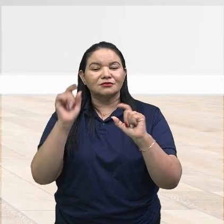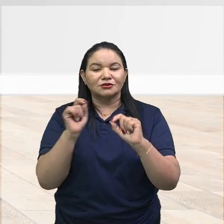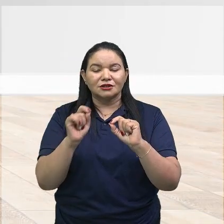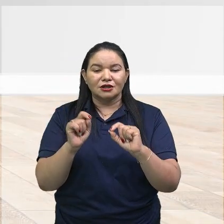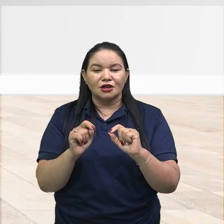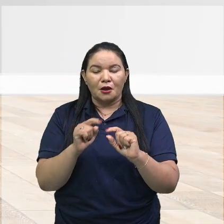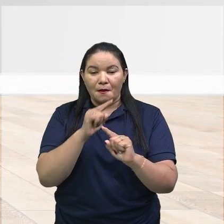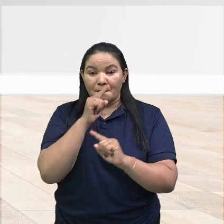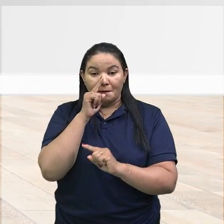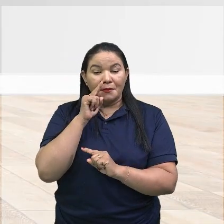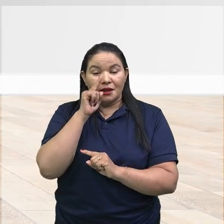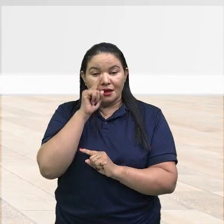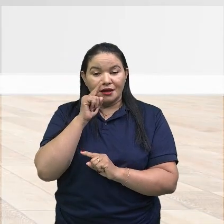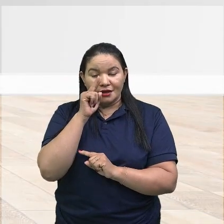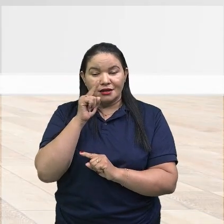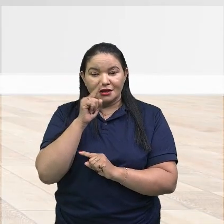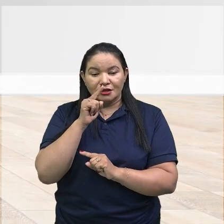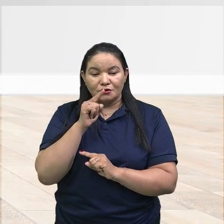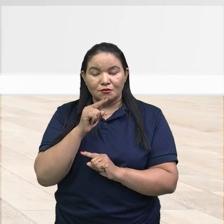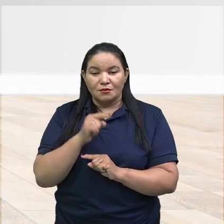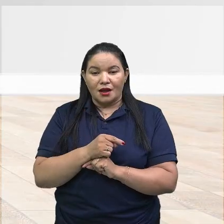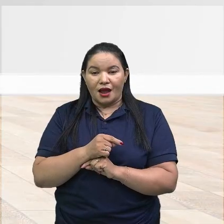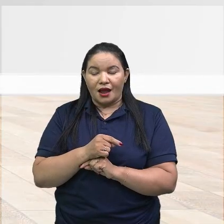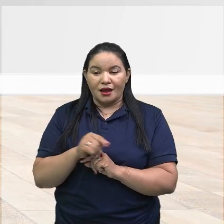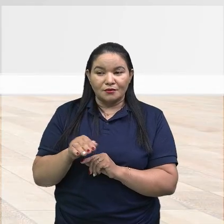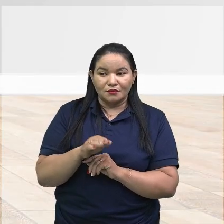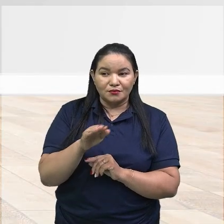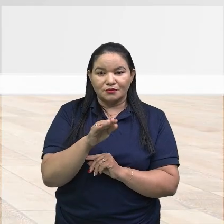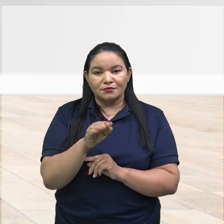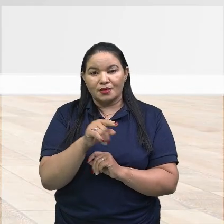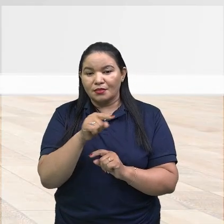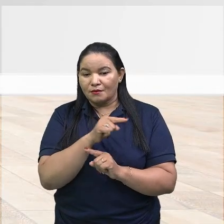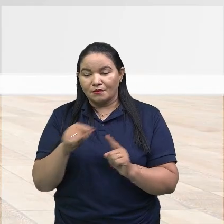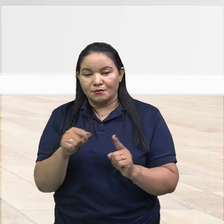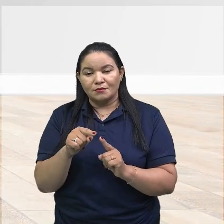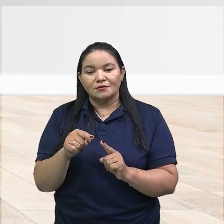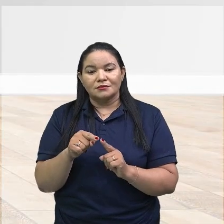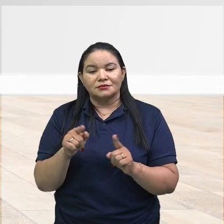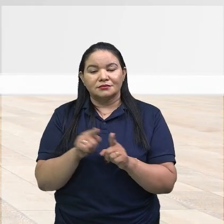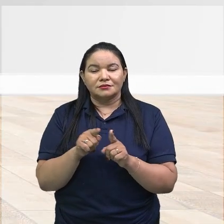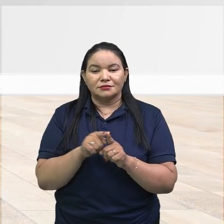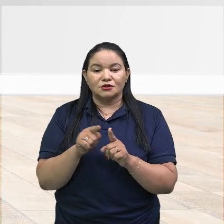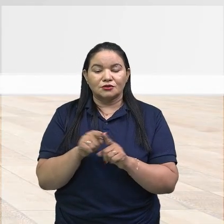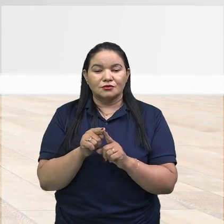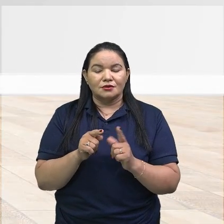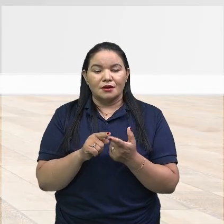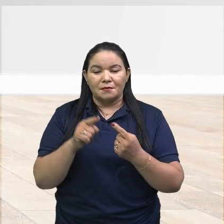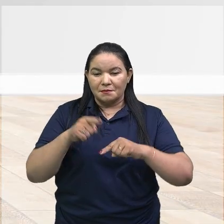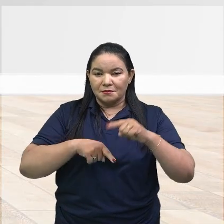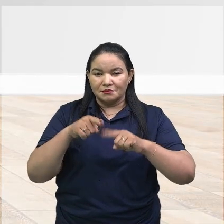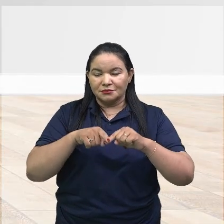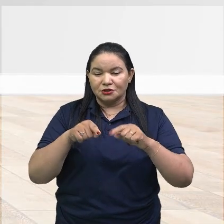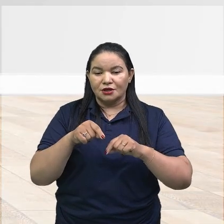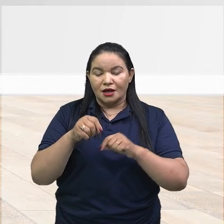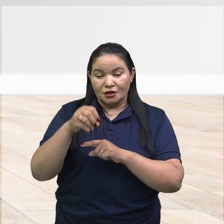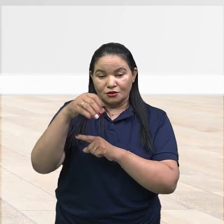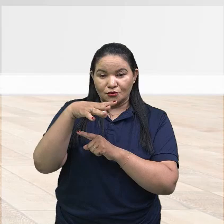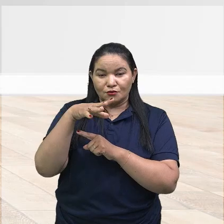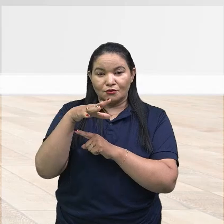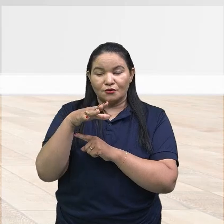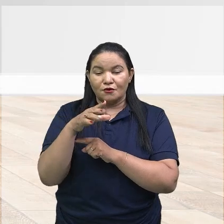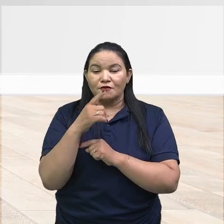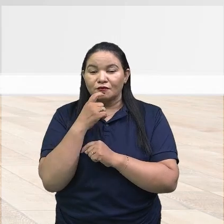traz perigo, que não está legal, né? Quando um aparelho acende aquela luzinha vermelha, é porque ou